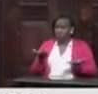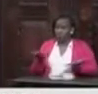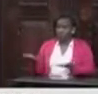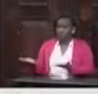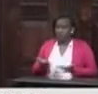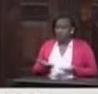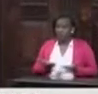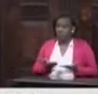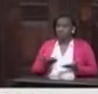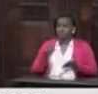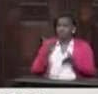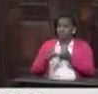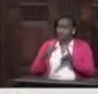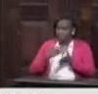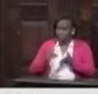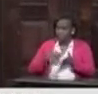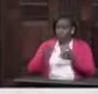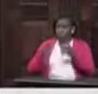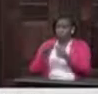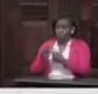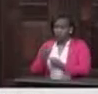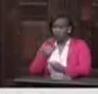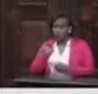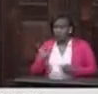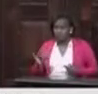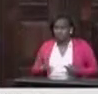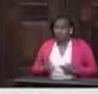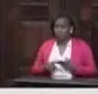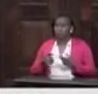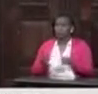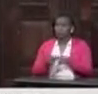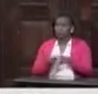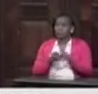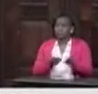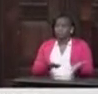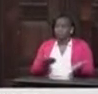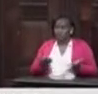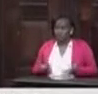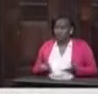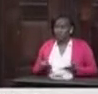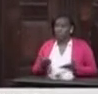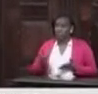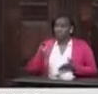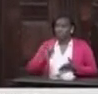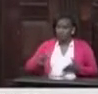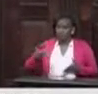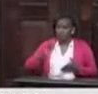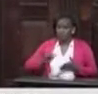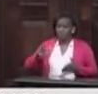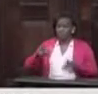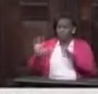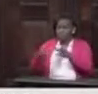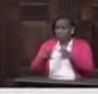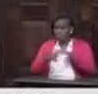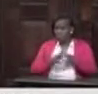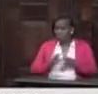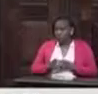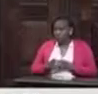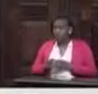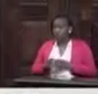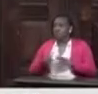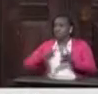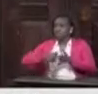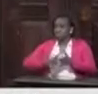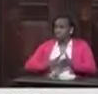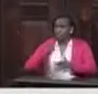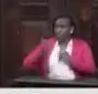os secretários correspondentes, para convocar as associações de classe, os sindicatos